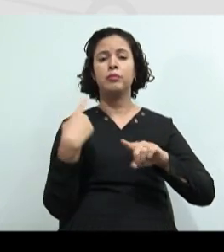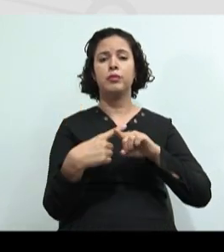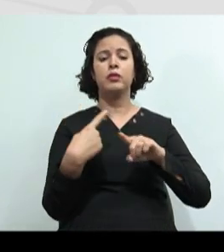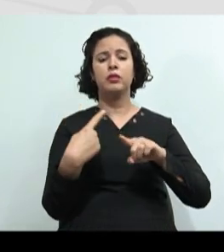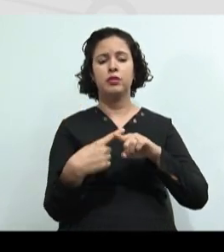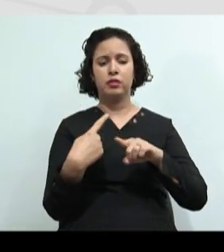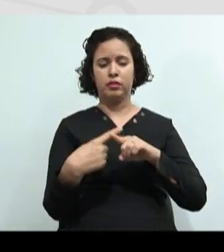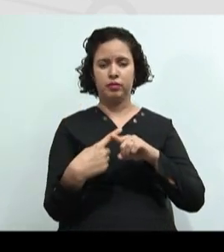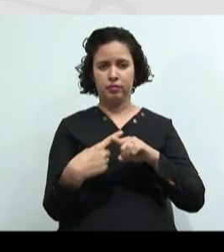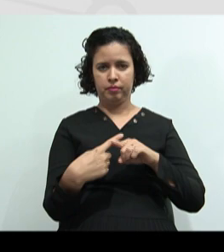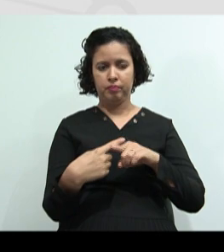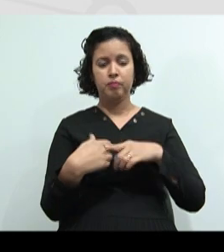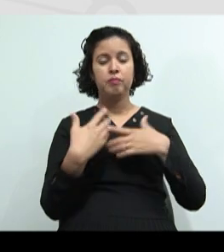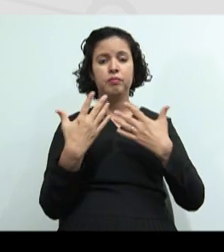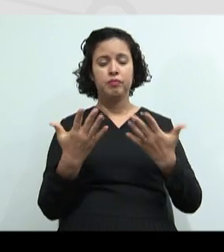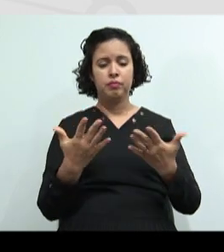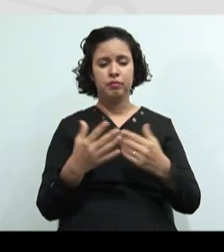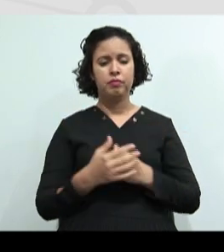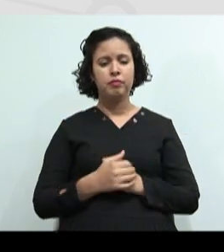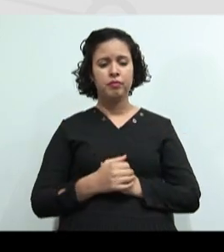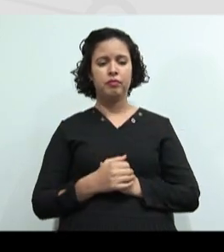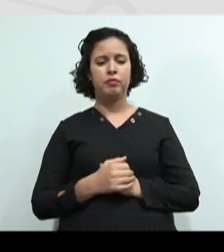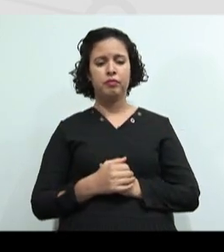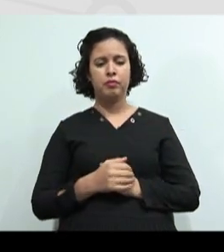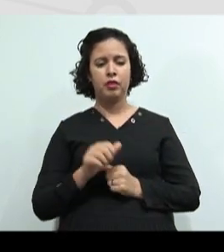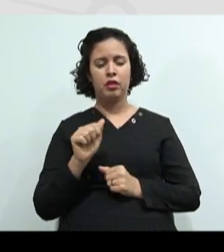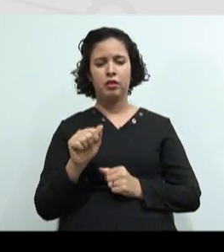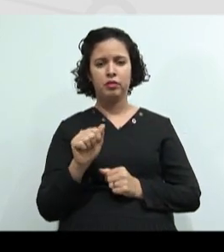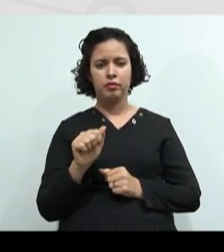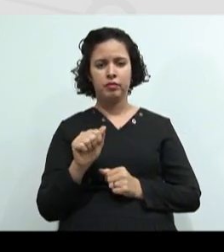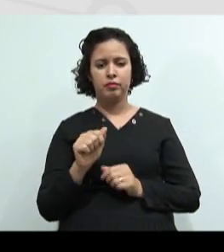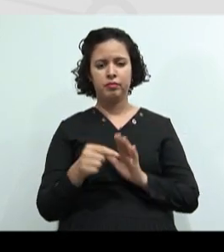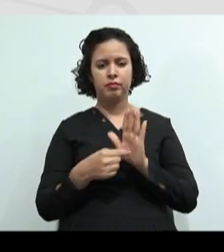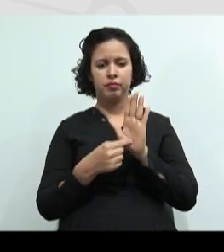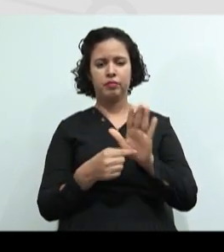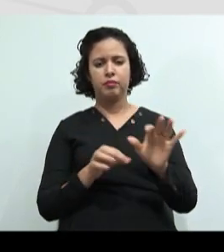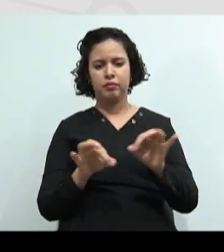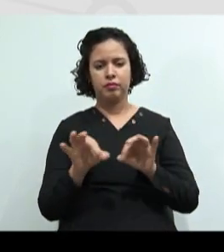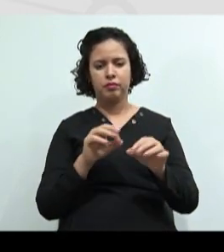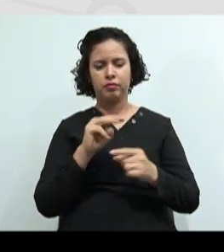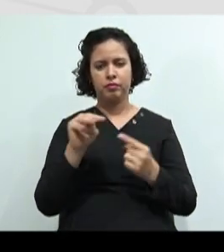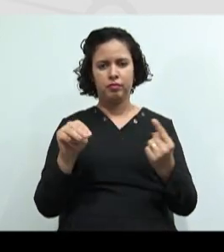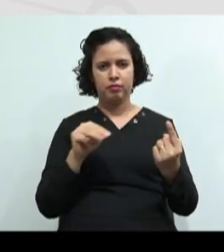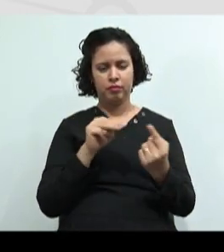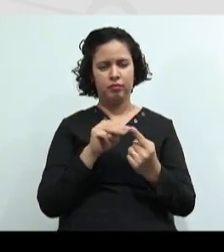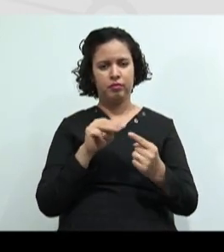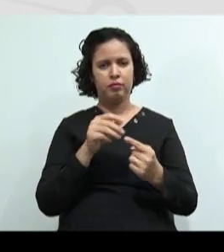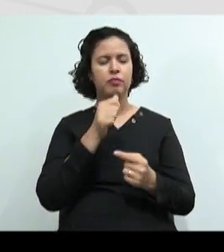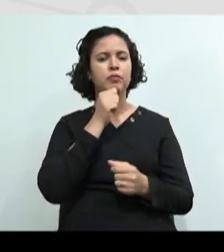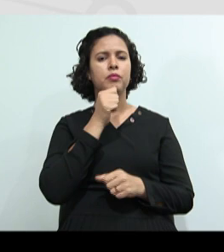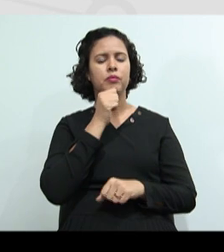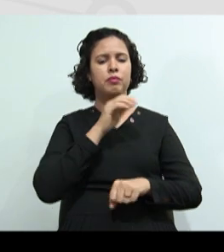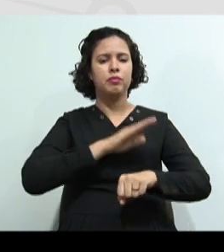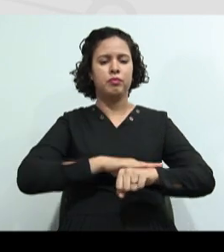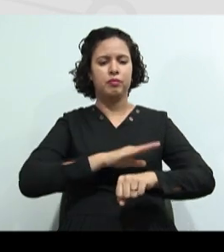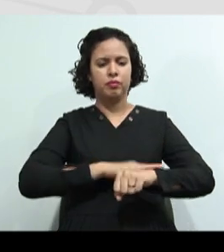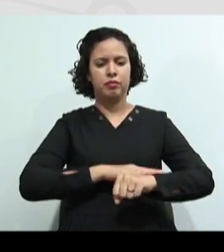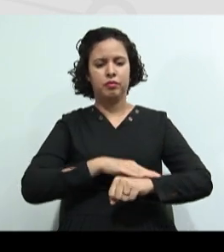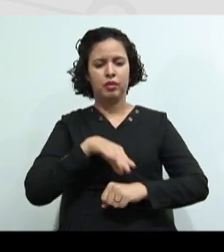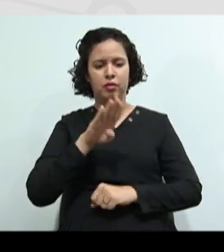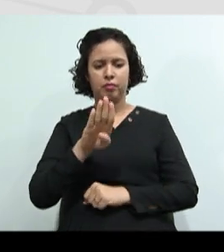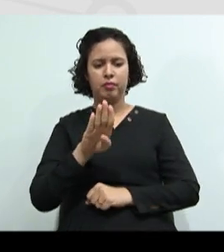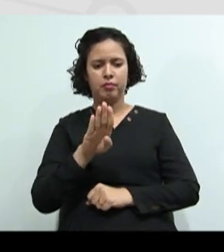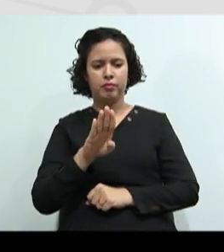muito simples, né? Eu vou ler as alternativas. Letra A, definir e organizar as metas sem prazo. Letra